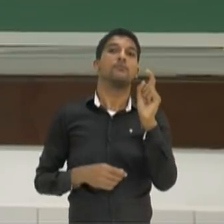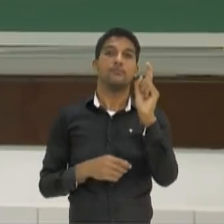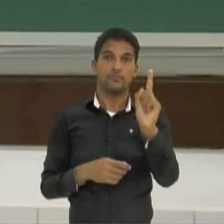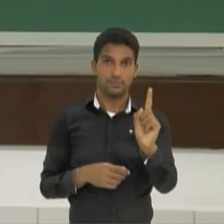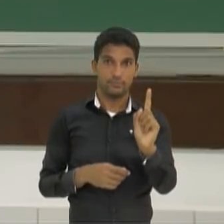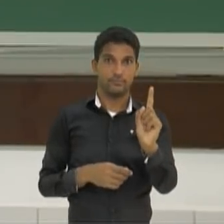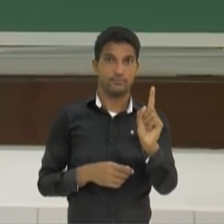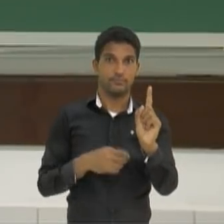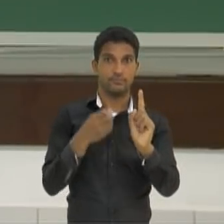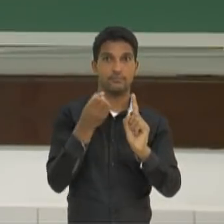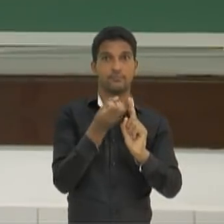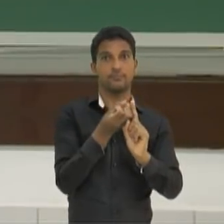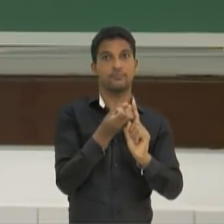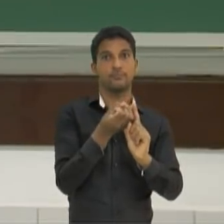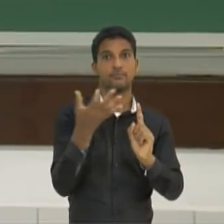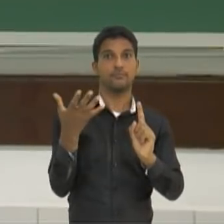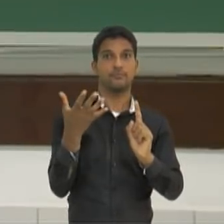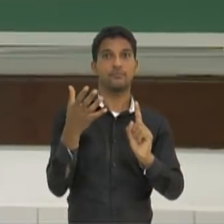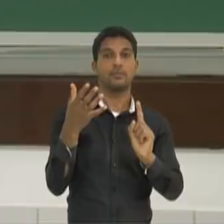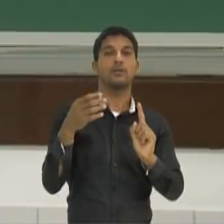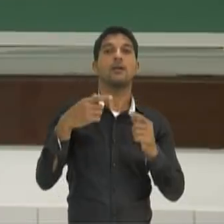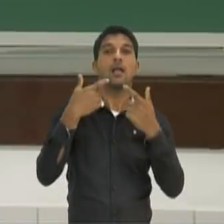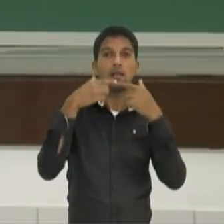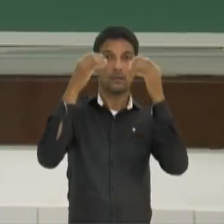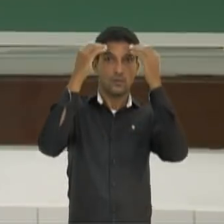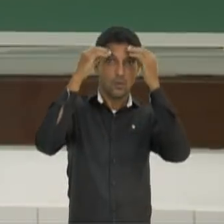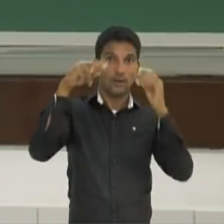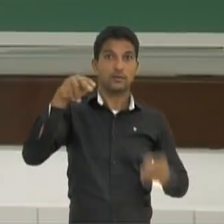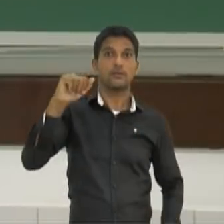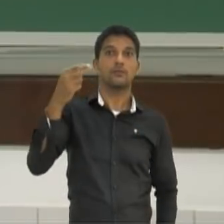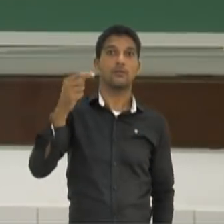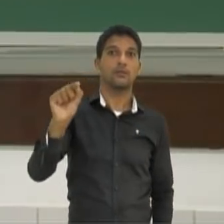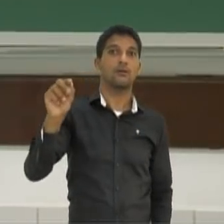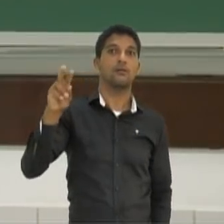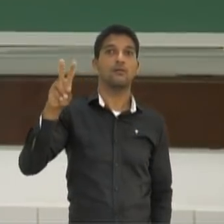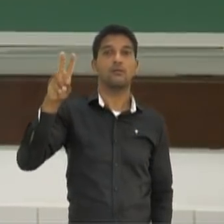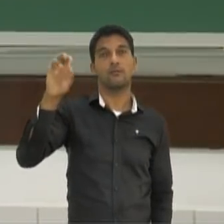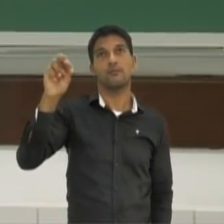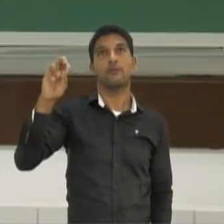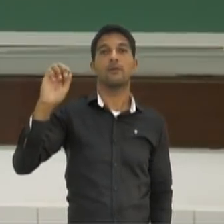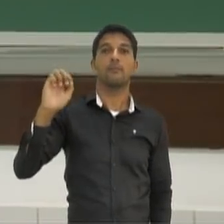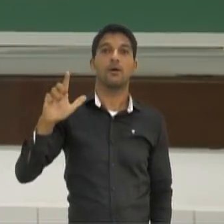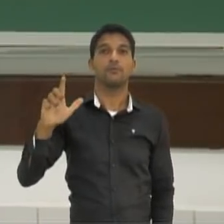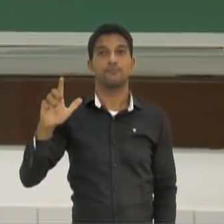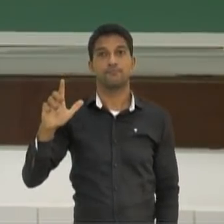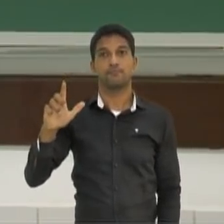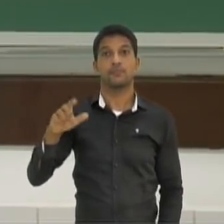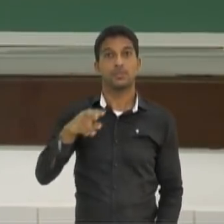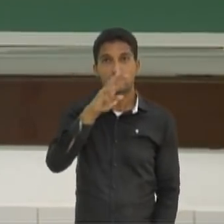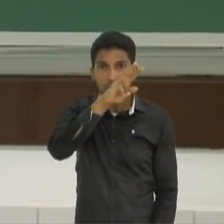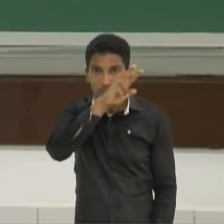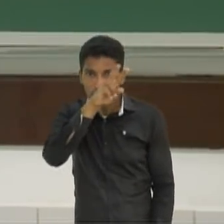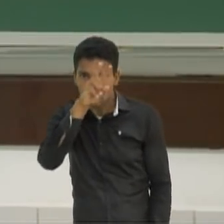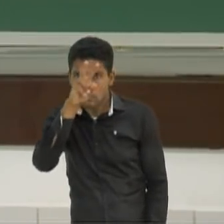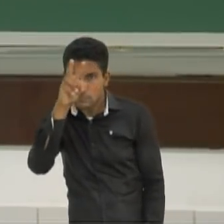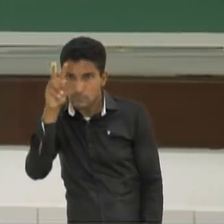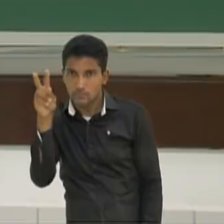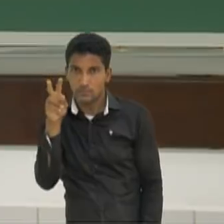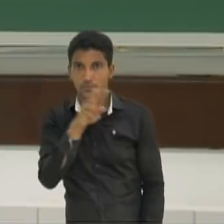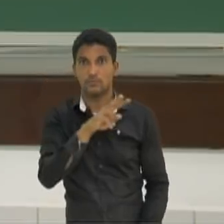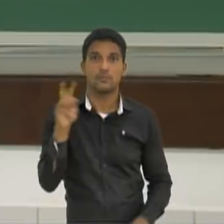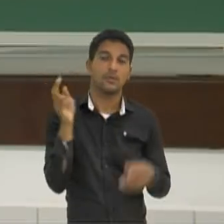leitura, né, desses comportamentos que compõem aí para poder compreender de uma forma mais holística, né, uma visão mais